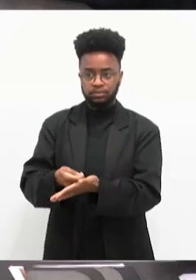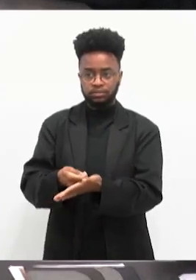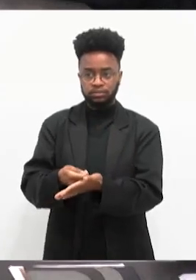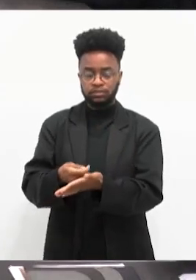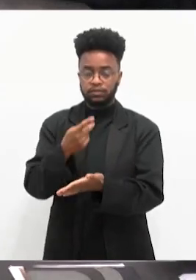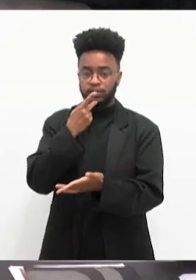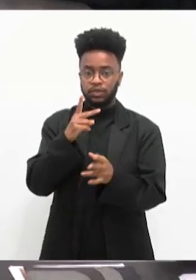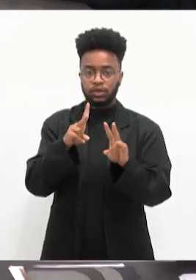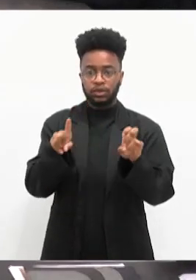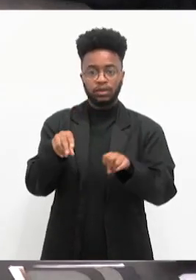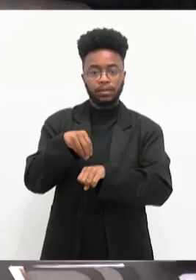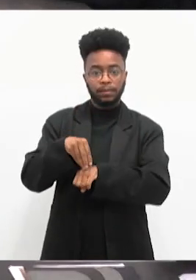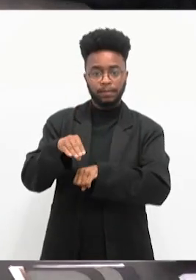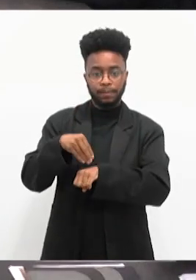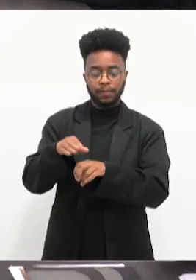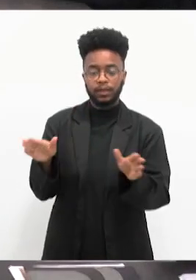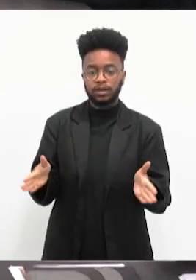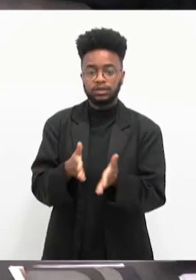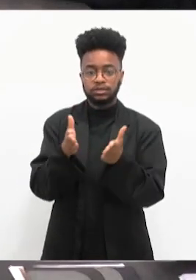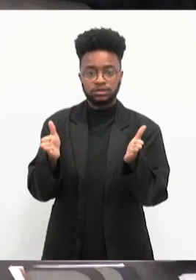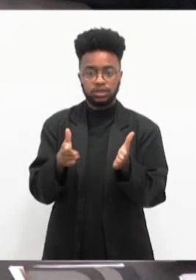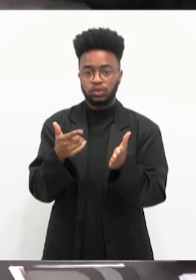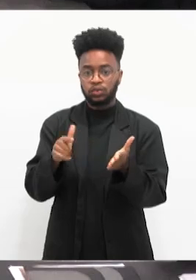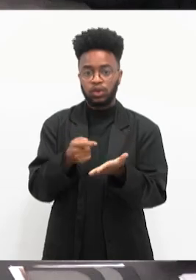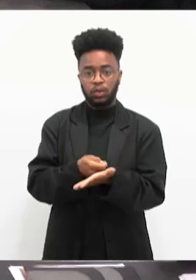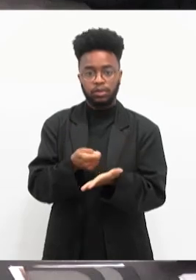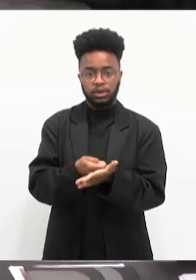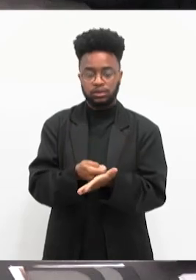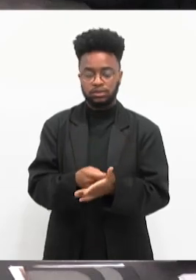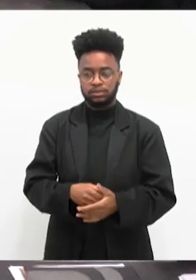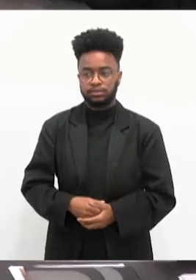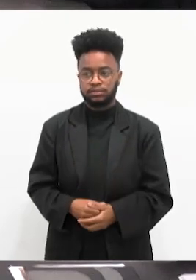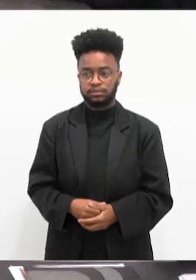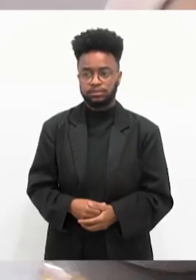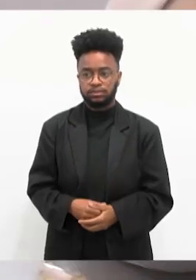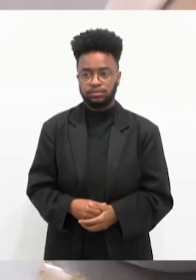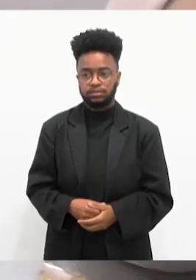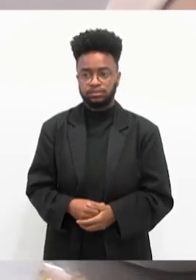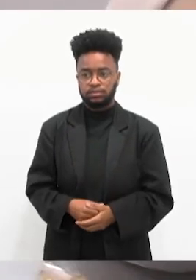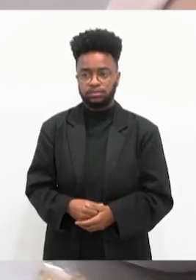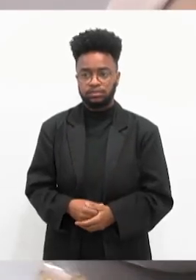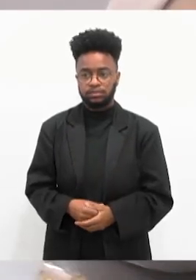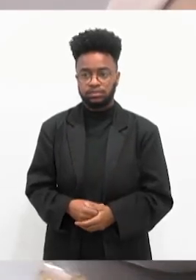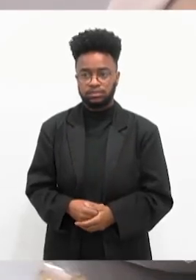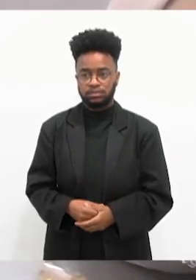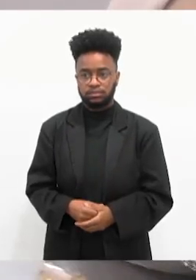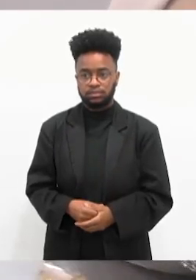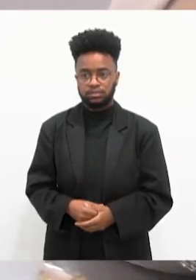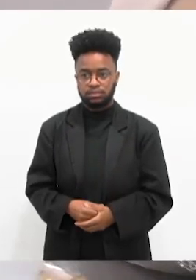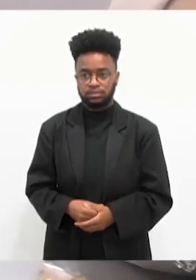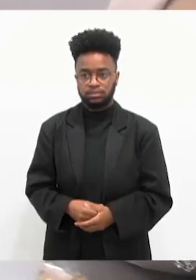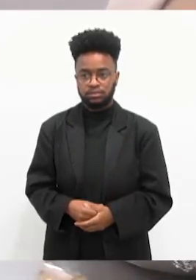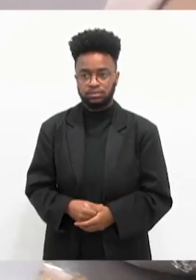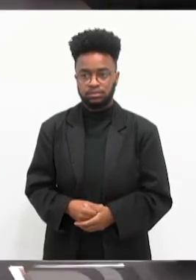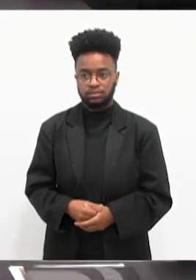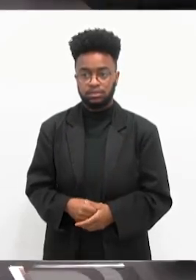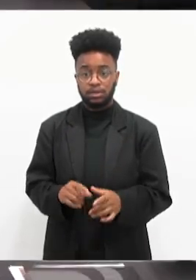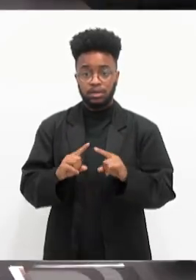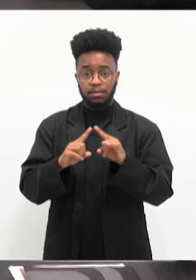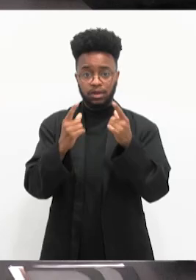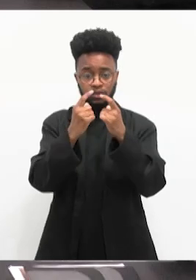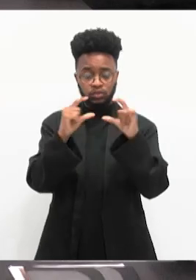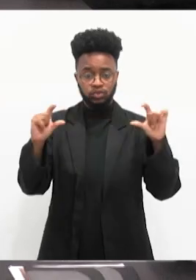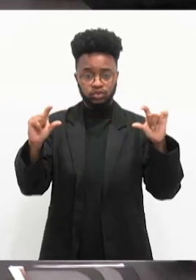Dispõe sobre mensagens que incentive e não tem obrigatoriedade no projeto. Mas no título está